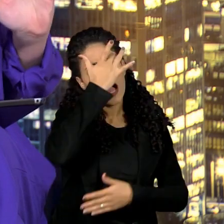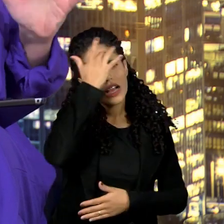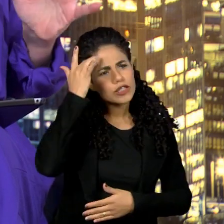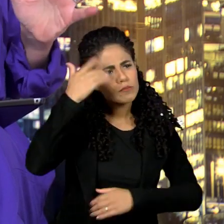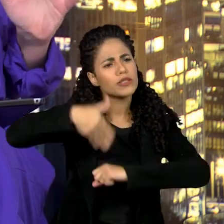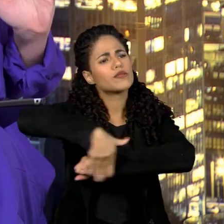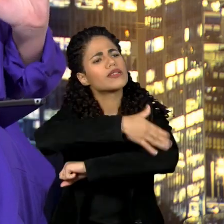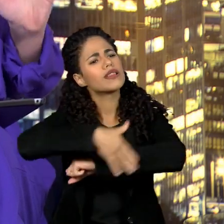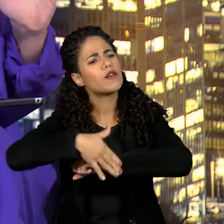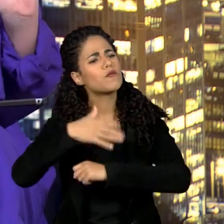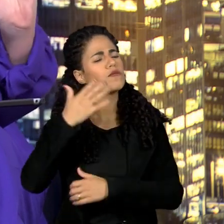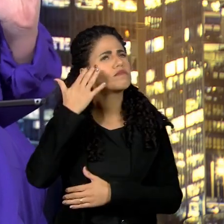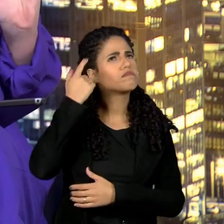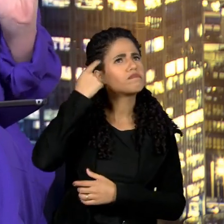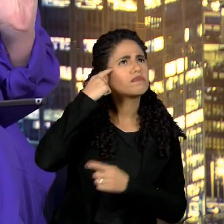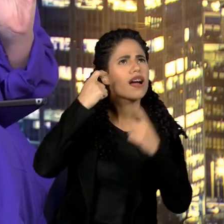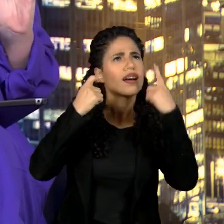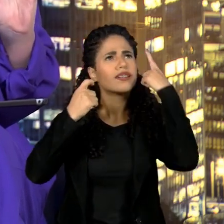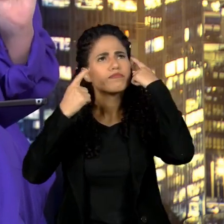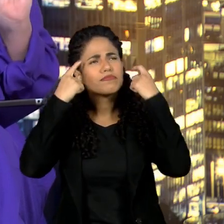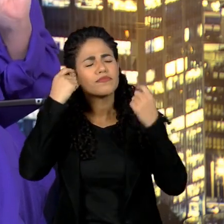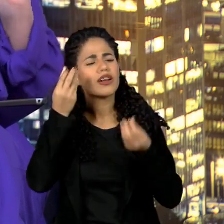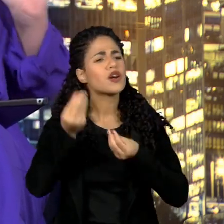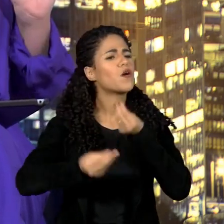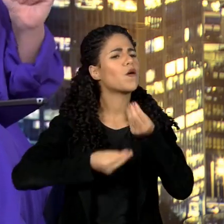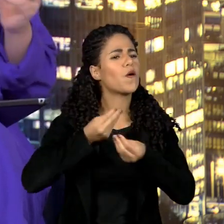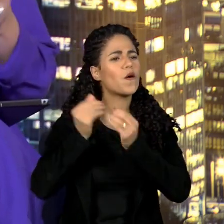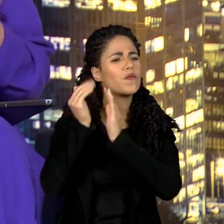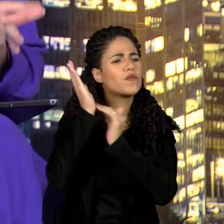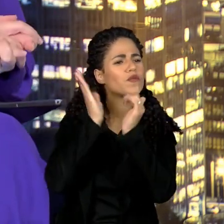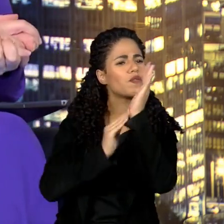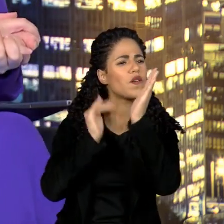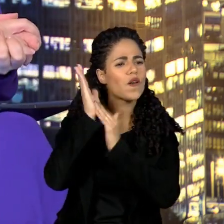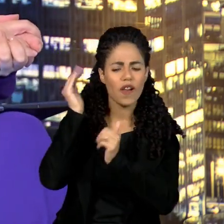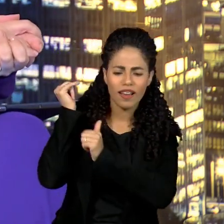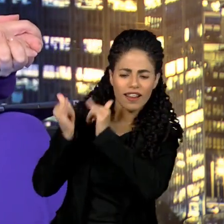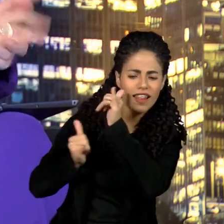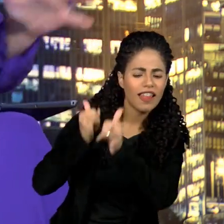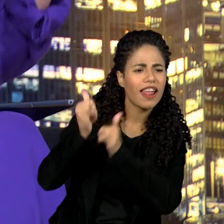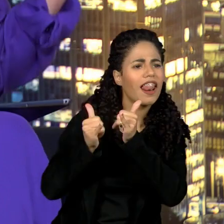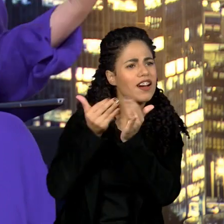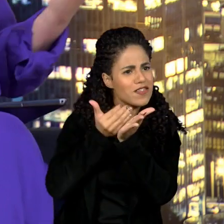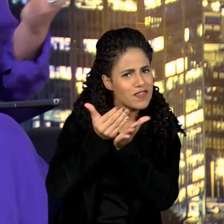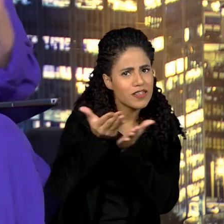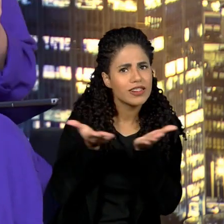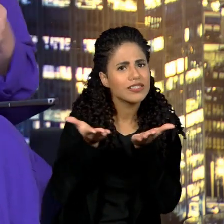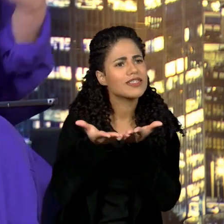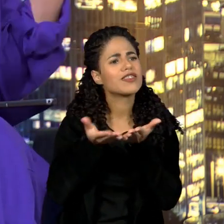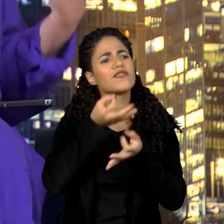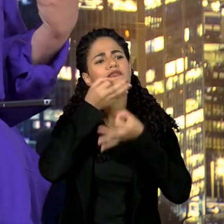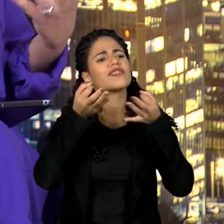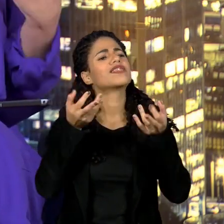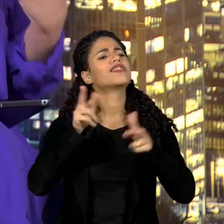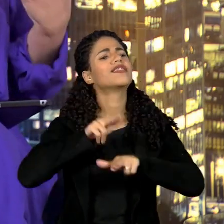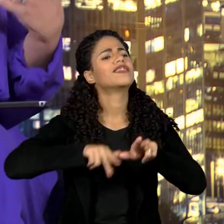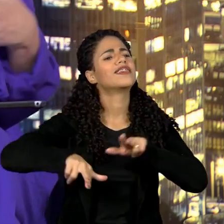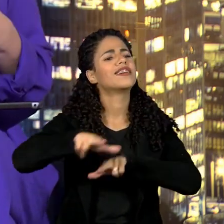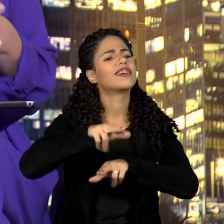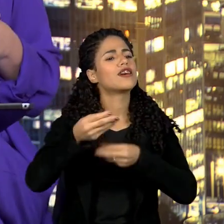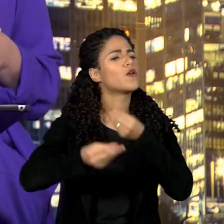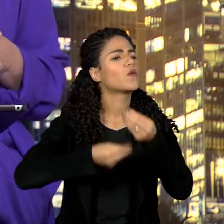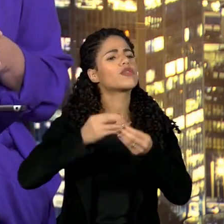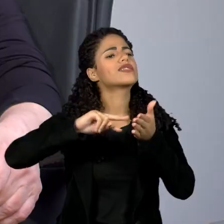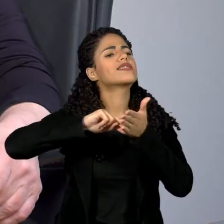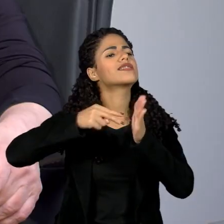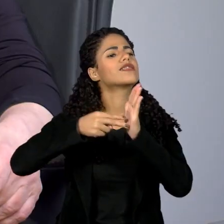nos deram uma ideia, né? Alguma ideia do que pensam sobre o folclore. Vamos começar por aí nossa conversa? Em linhas gerais, professora, o que é? O que significa